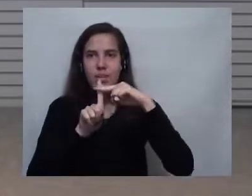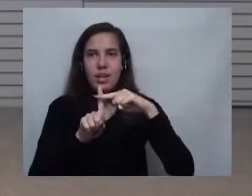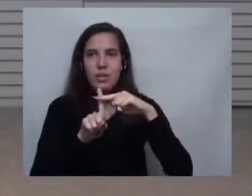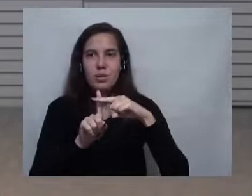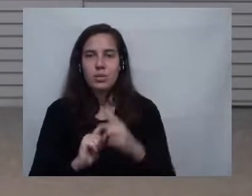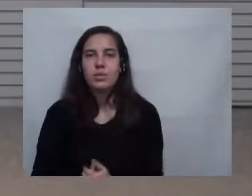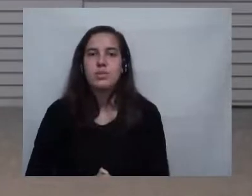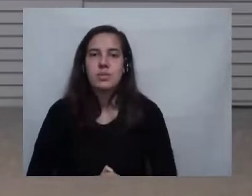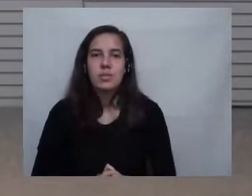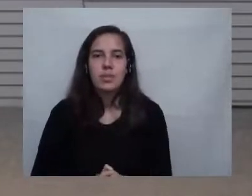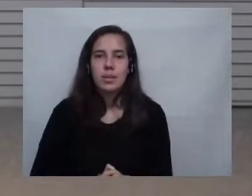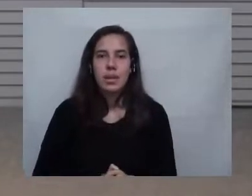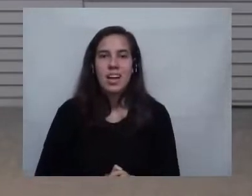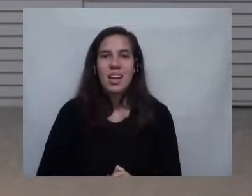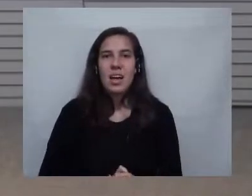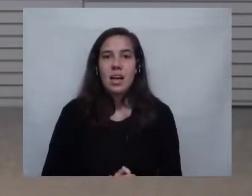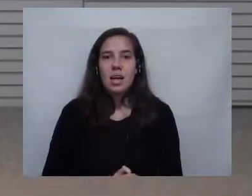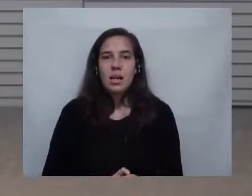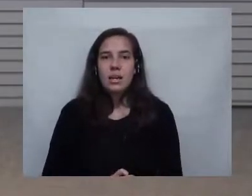Oi Nazaré